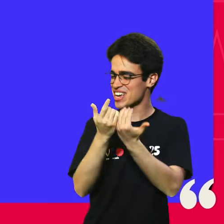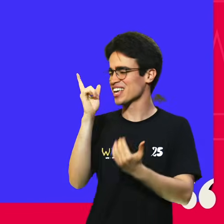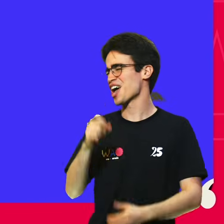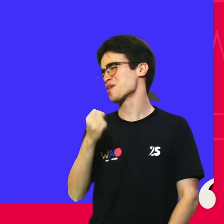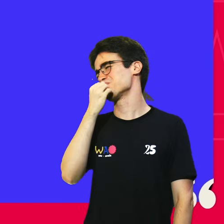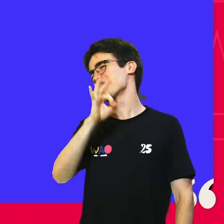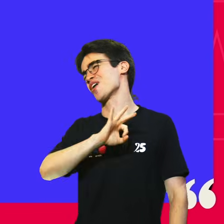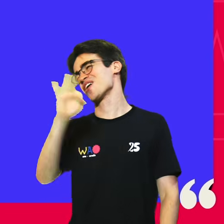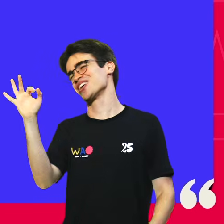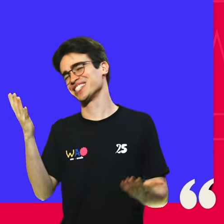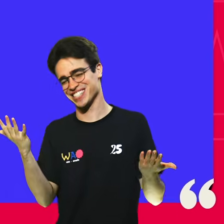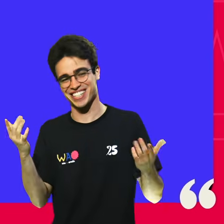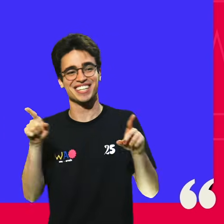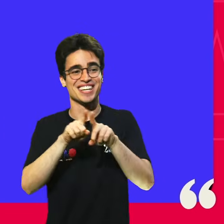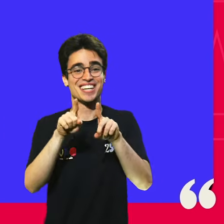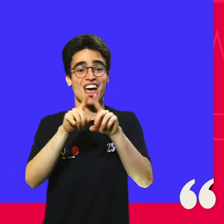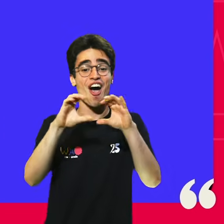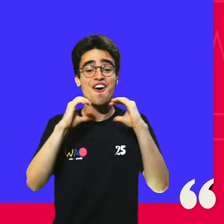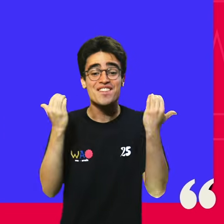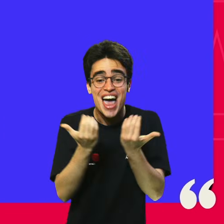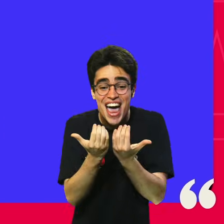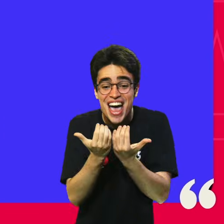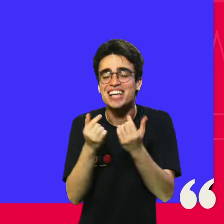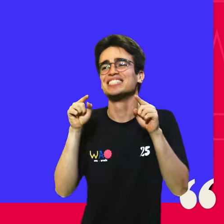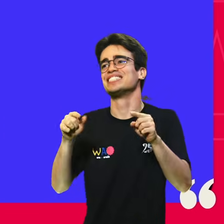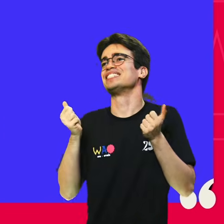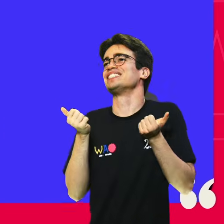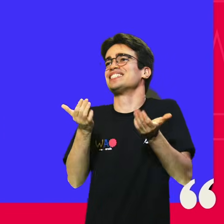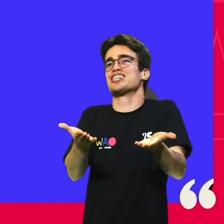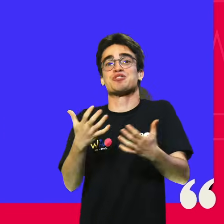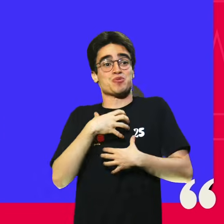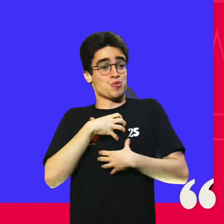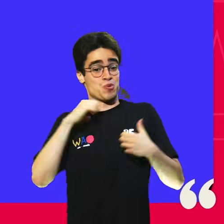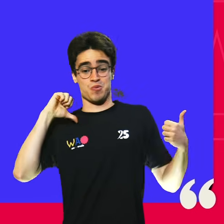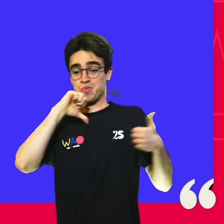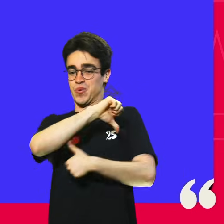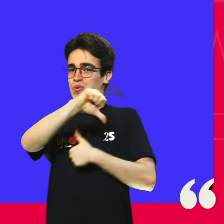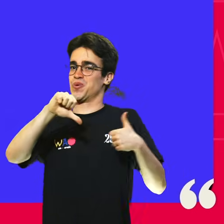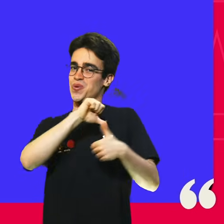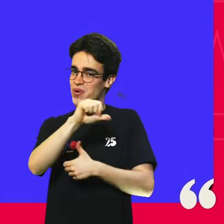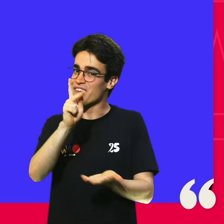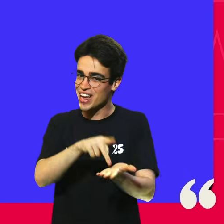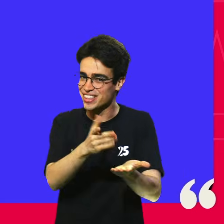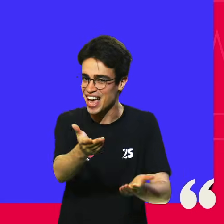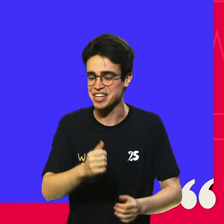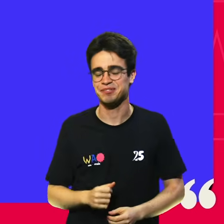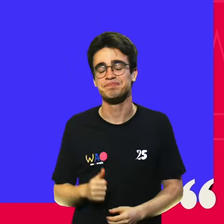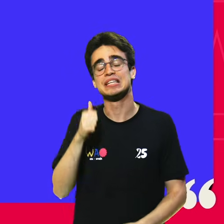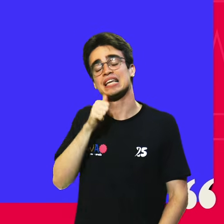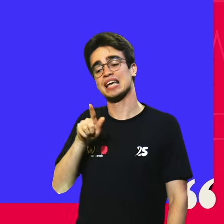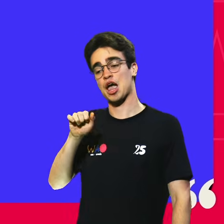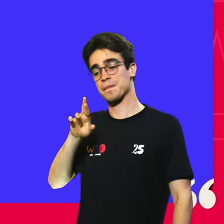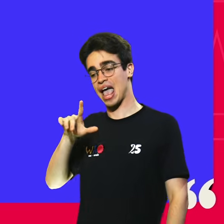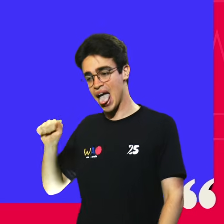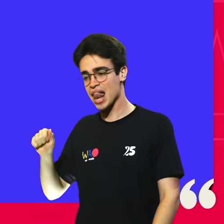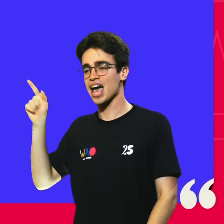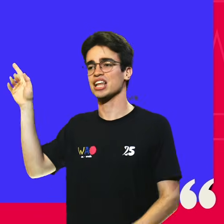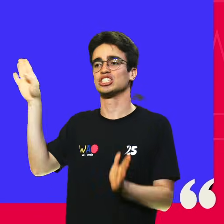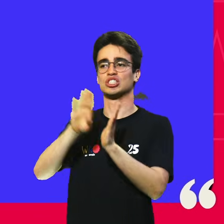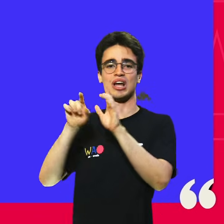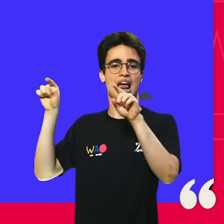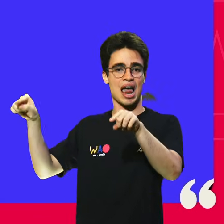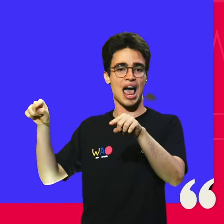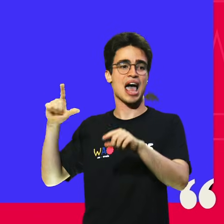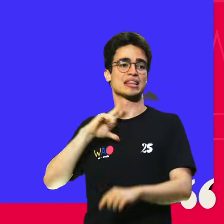gente. Conferência gera umas coisas aí que muda a história. E Gabriela chegou do Canadá com o pai, o